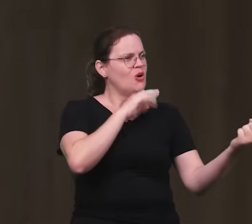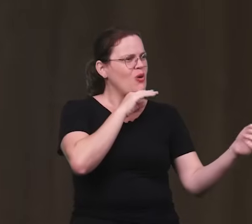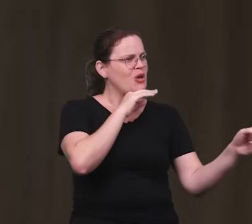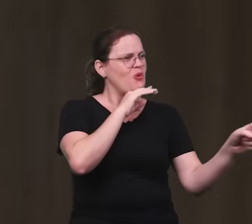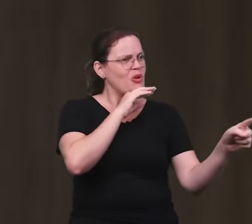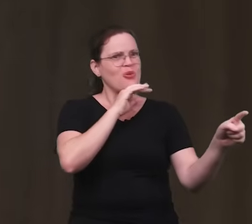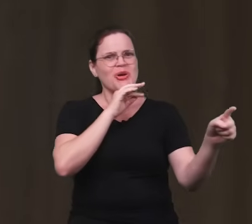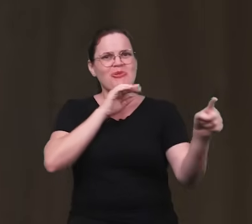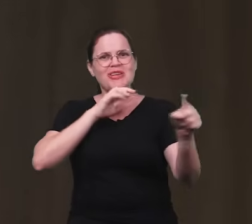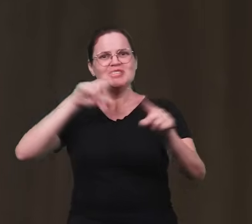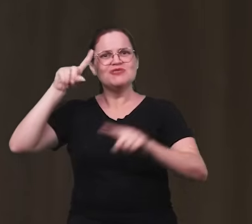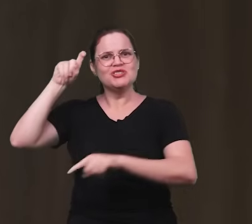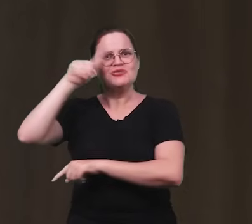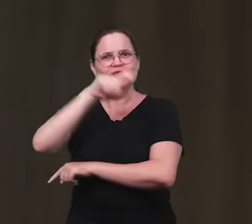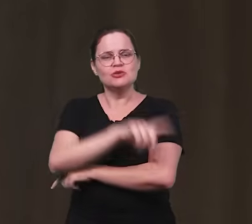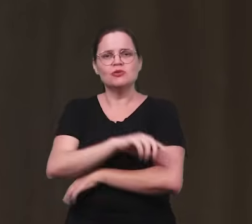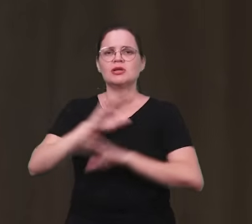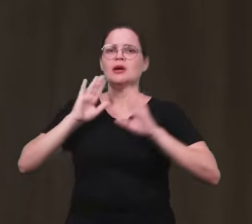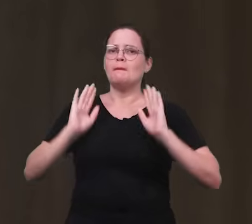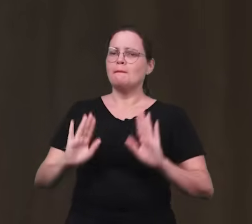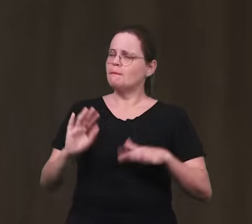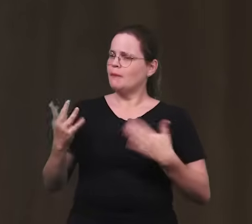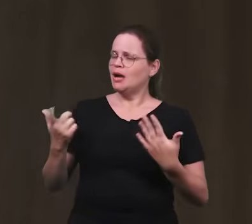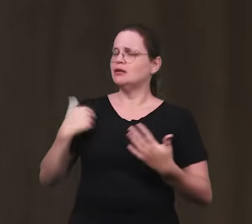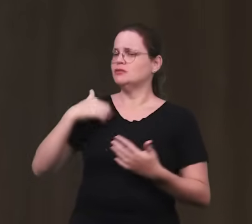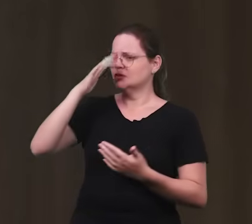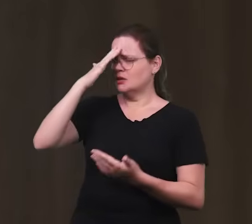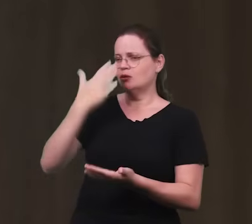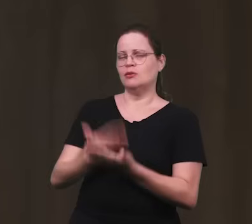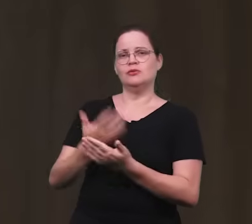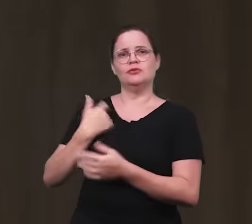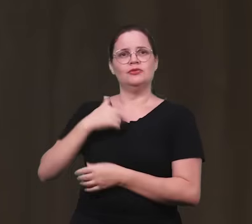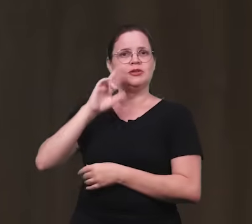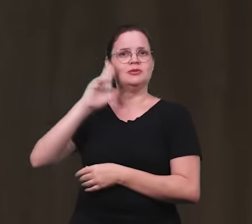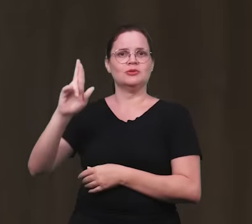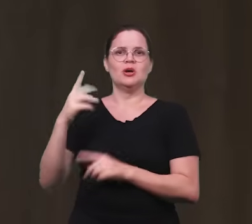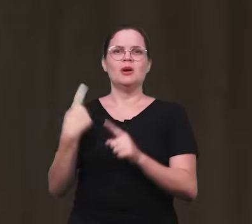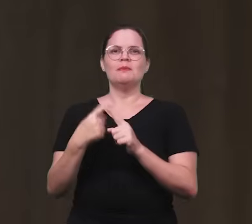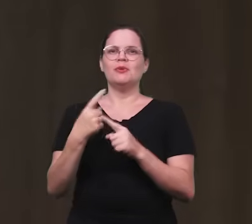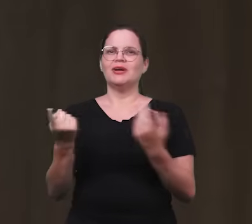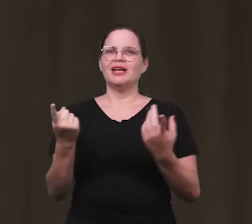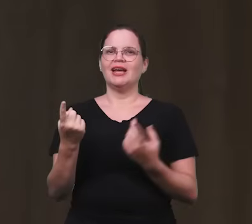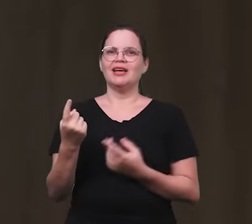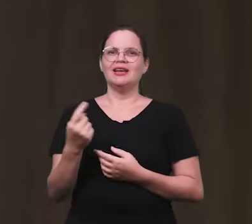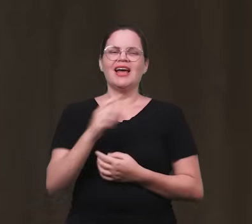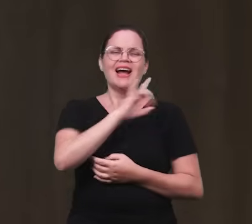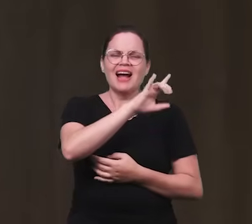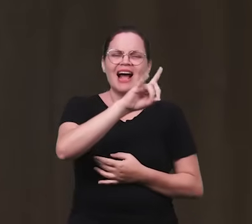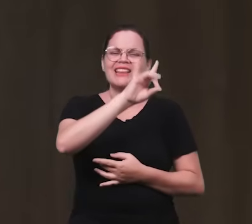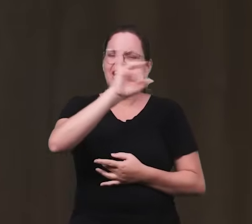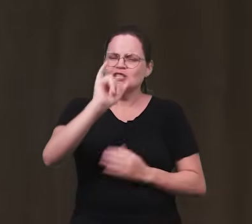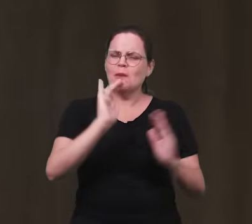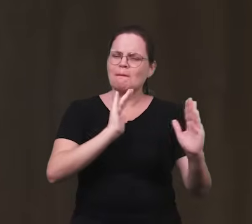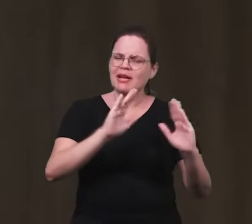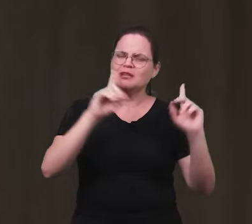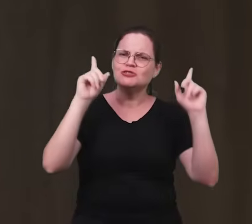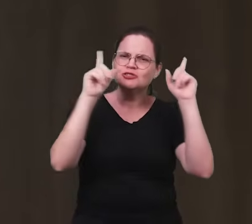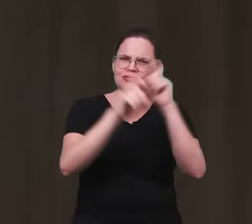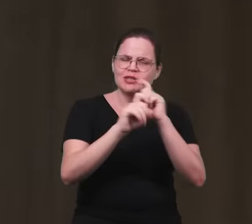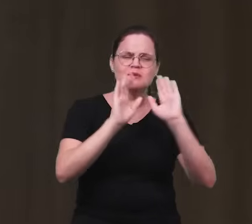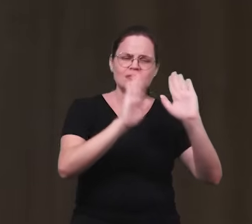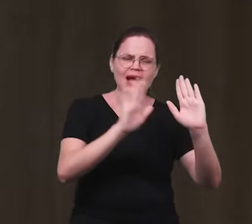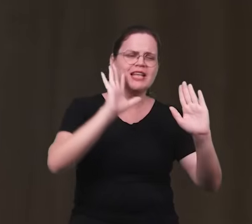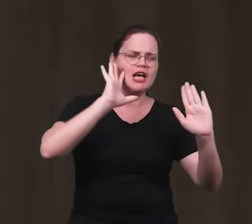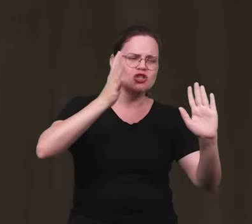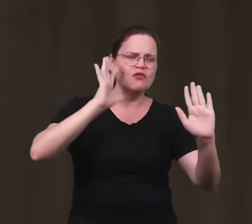seja difícil, como André disse, basta cada dia o seu mal, confia no Senhor e deixa o Espírito Santo